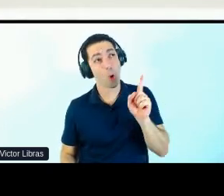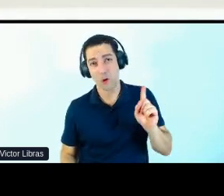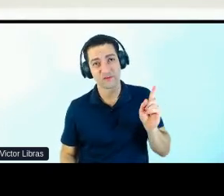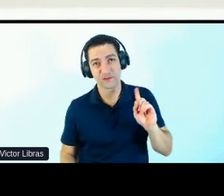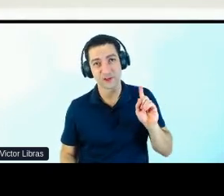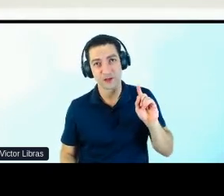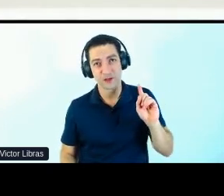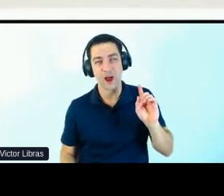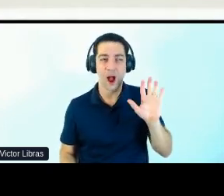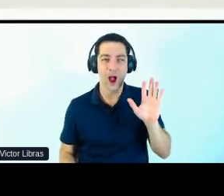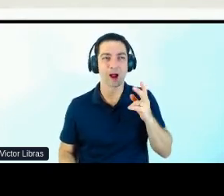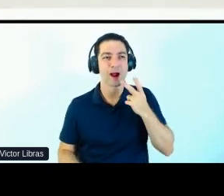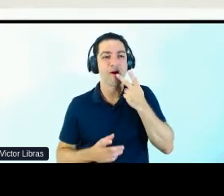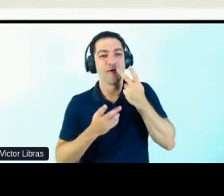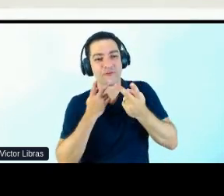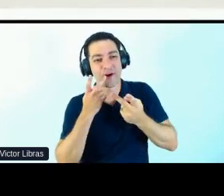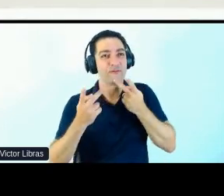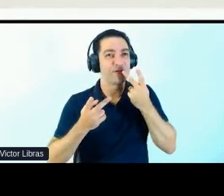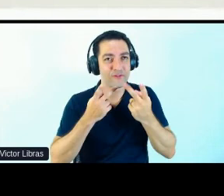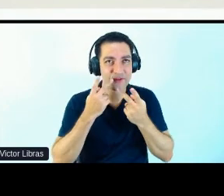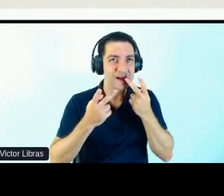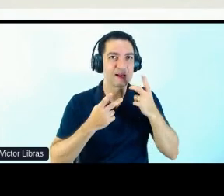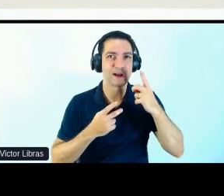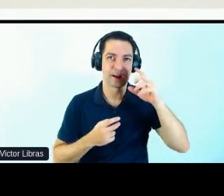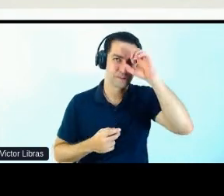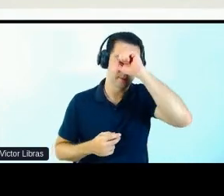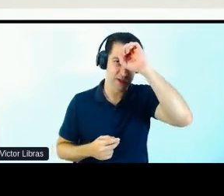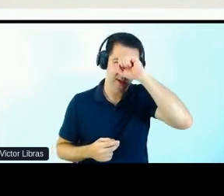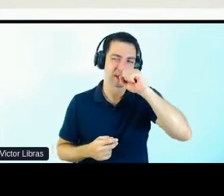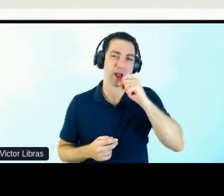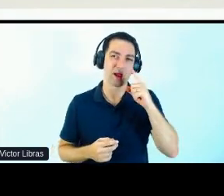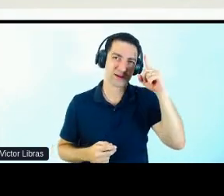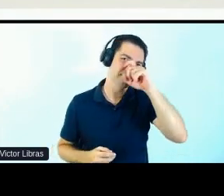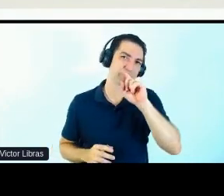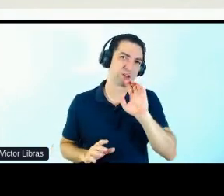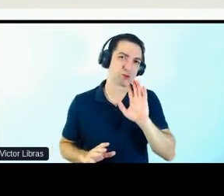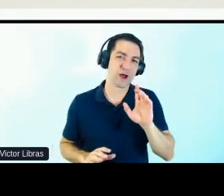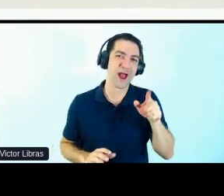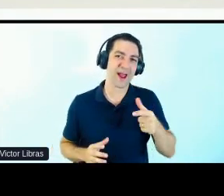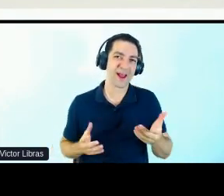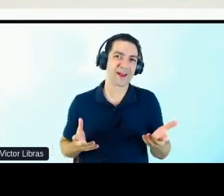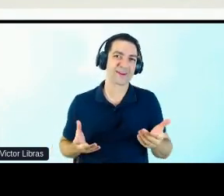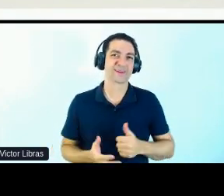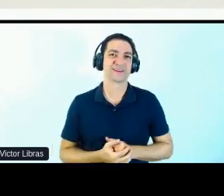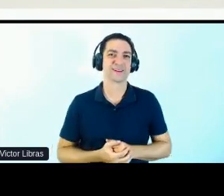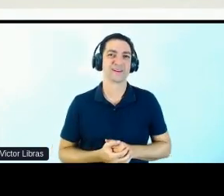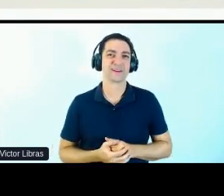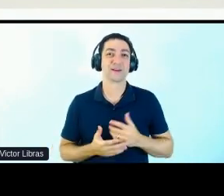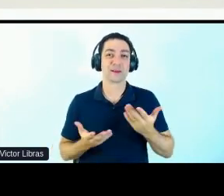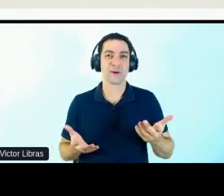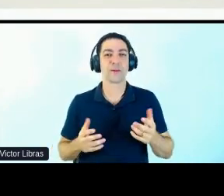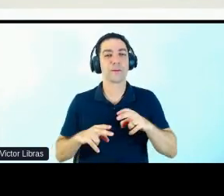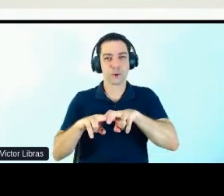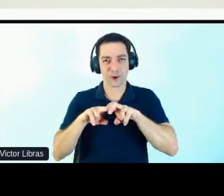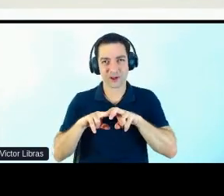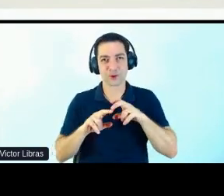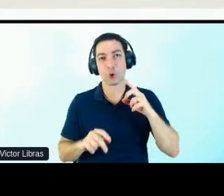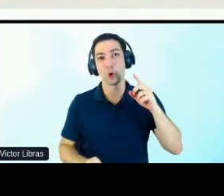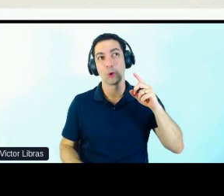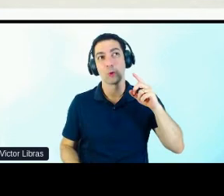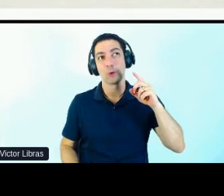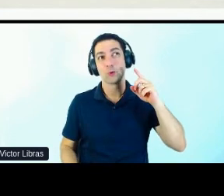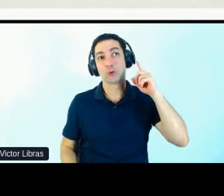pela audição, pela repetição das palavras. É por isso que o surdo, às vezes, não verbaliza, né?